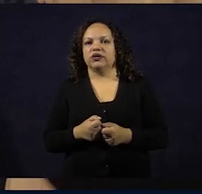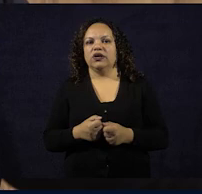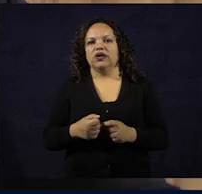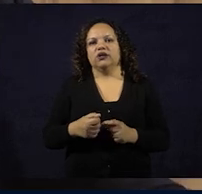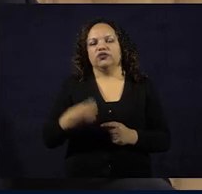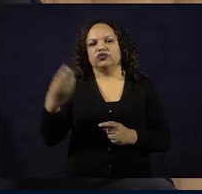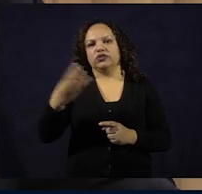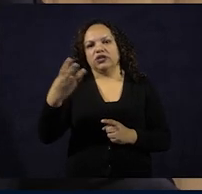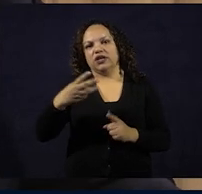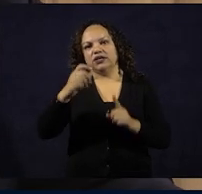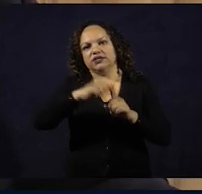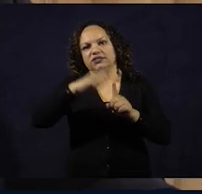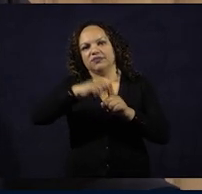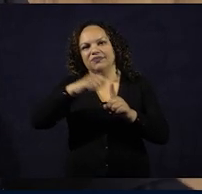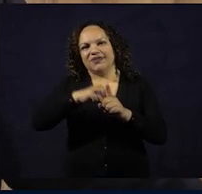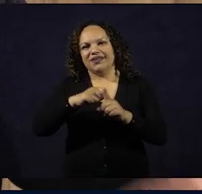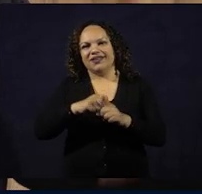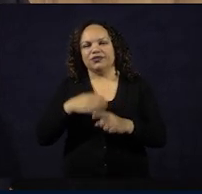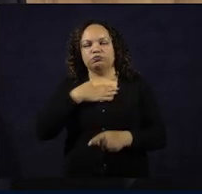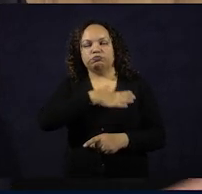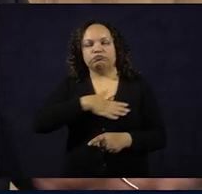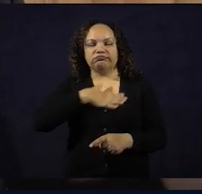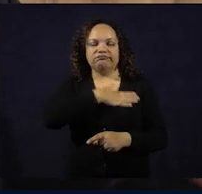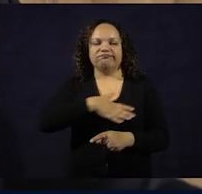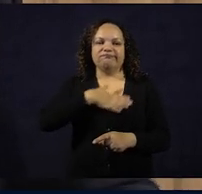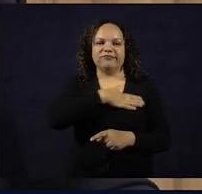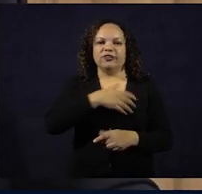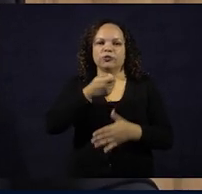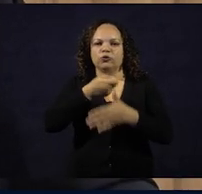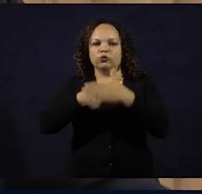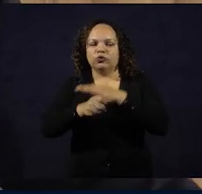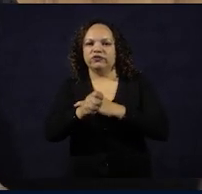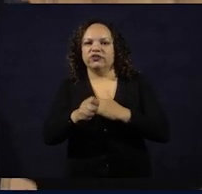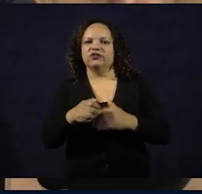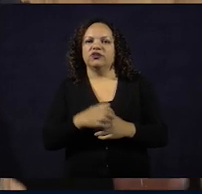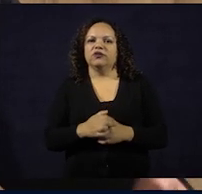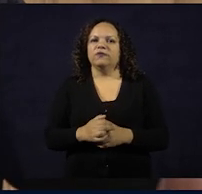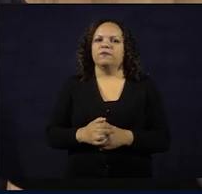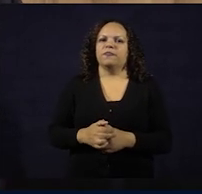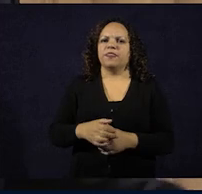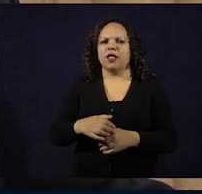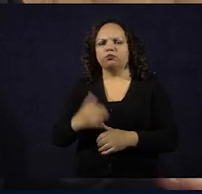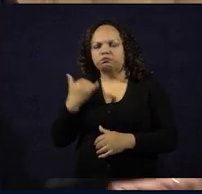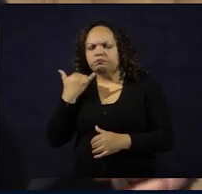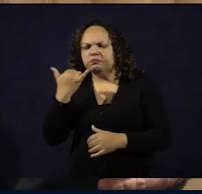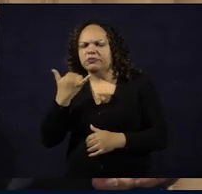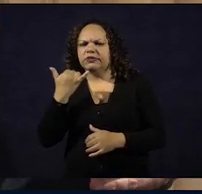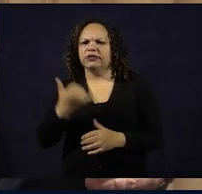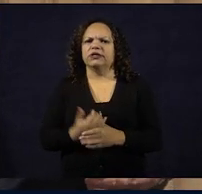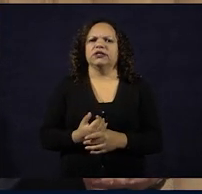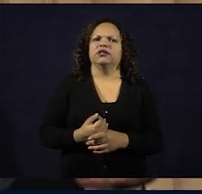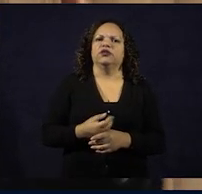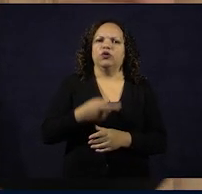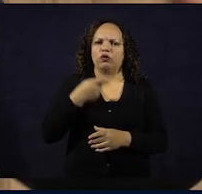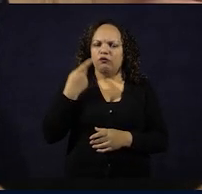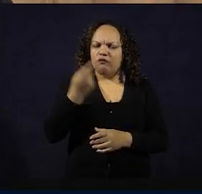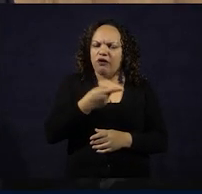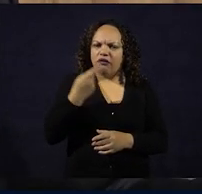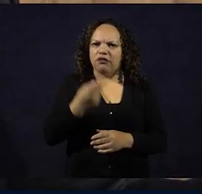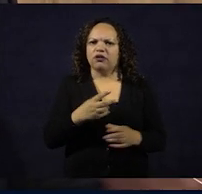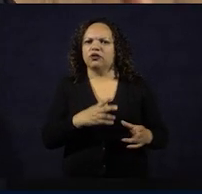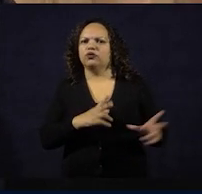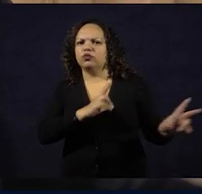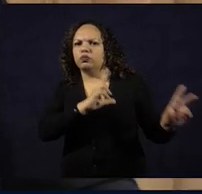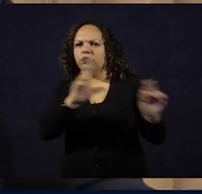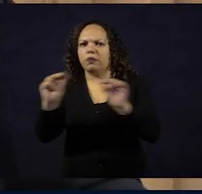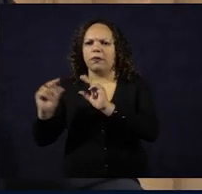satisfação para os acionistas vários acionistas ligando pra gente um tempo inteiro dando em site tudo então isso melhora muita qualidade